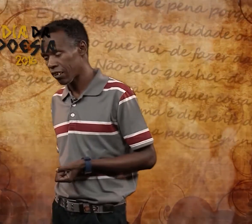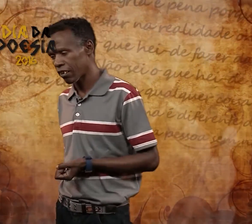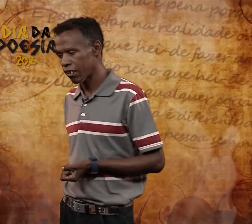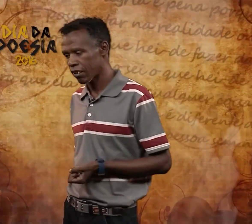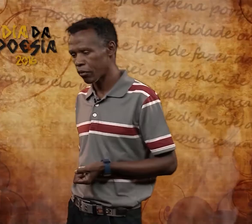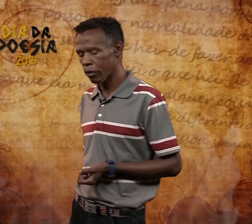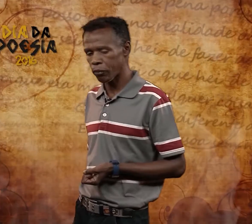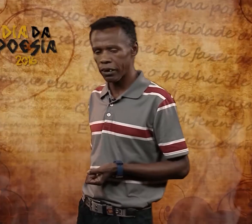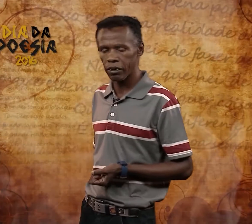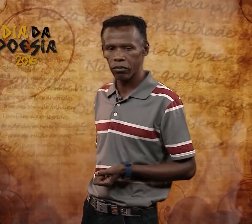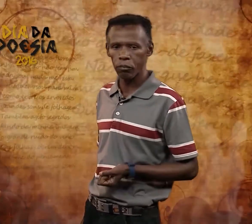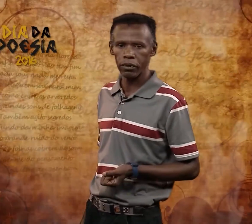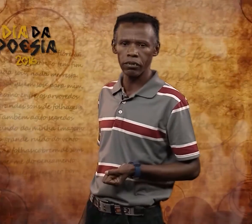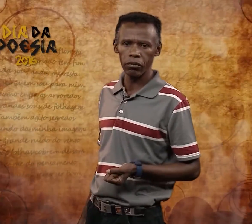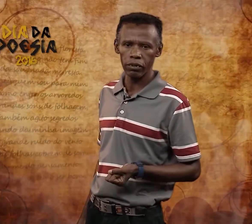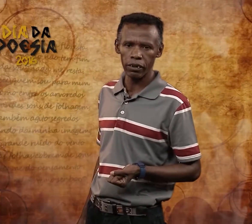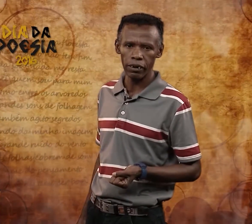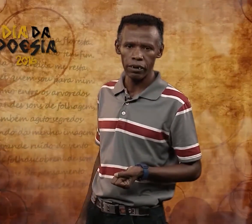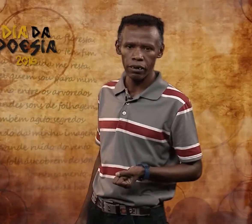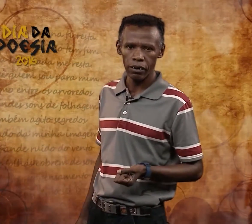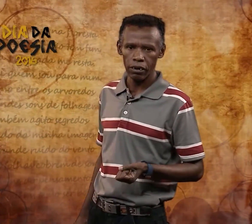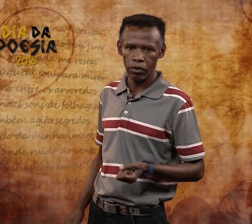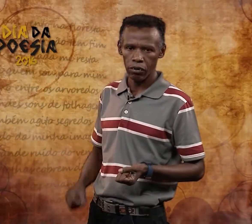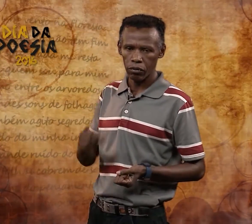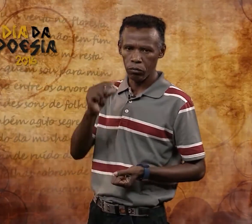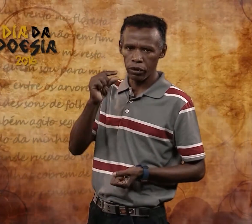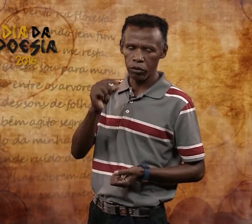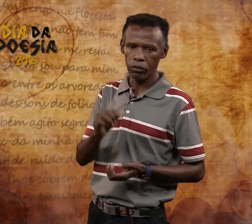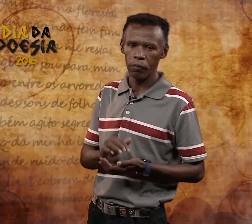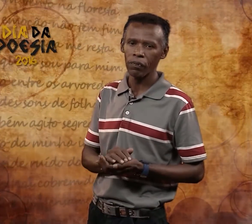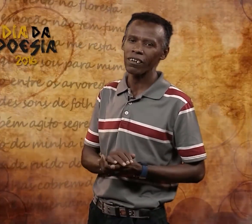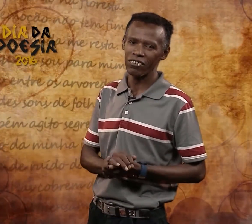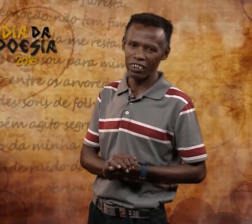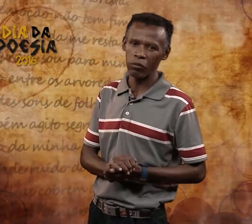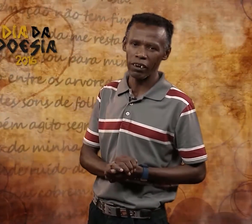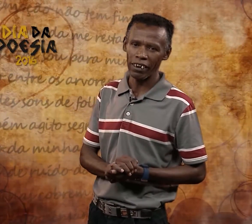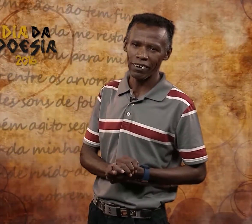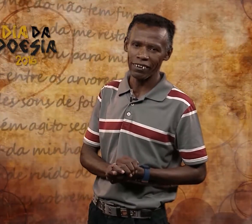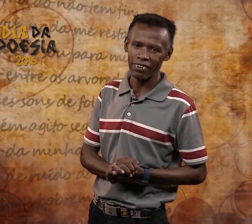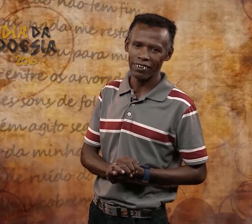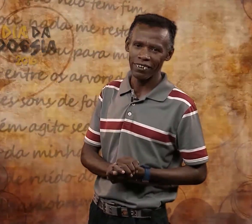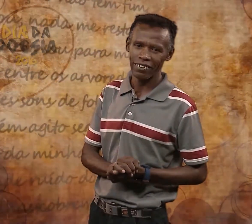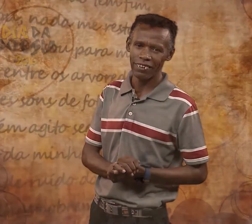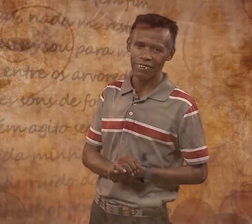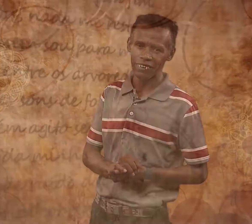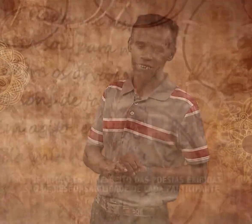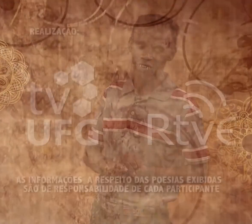Mas para isso preciso ter um mínimo de teu olhar.